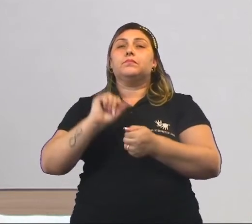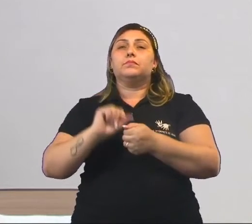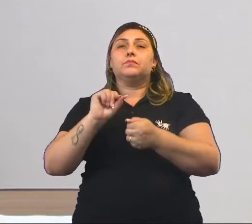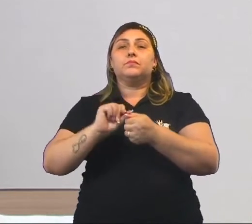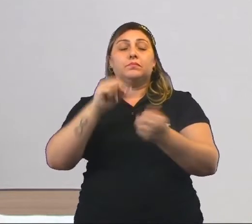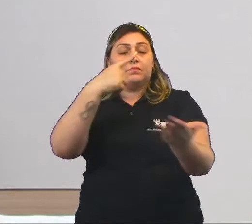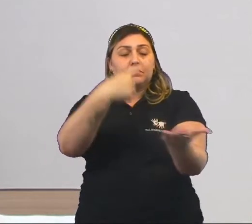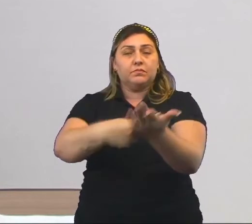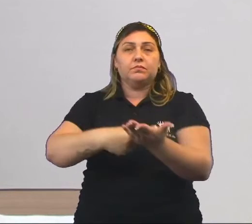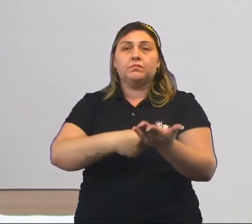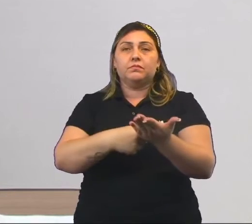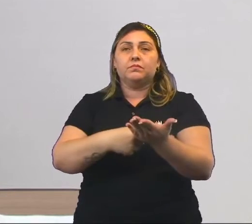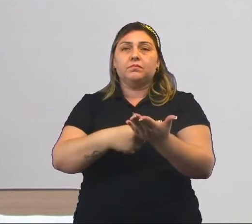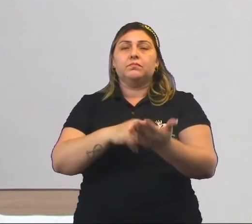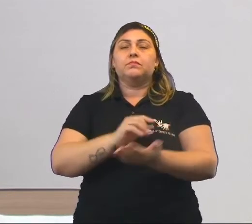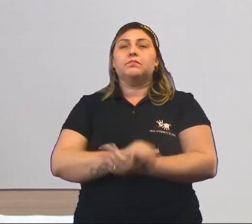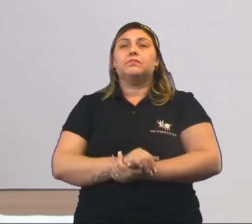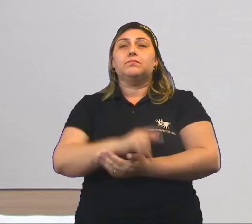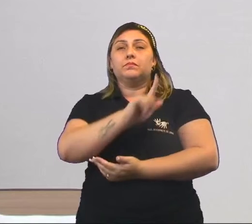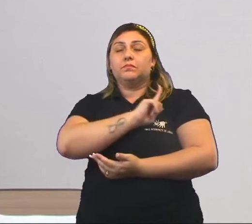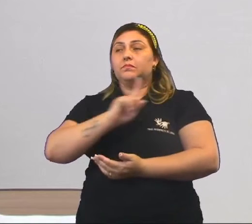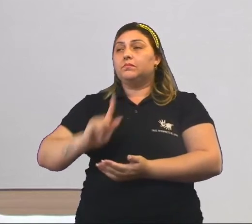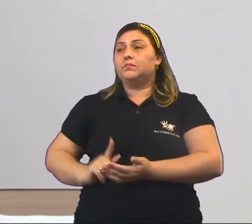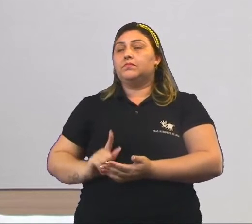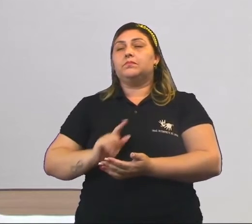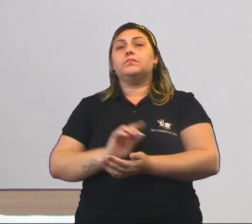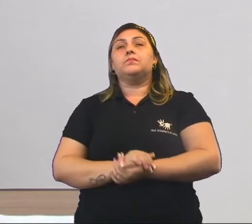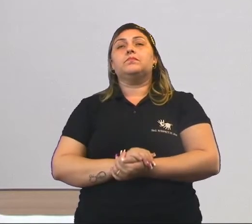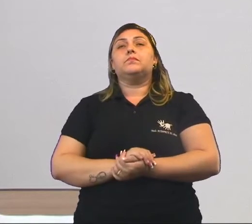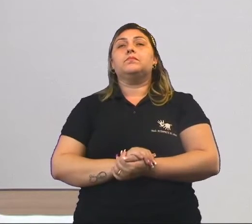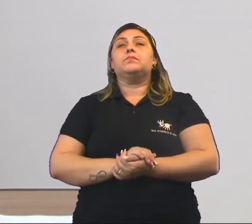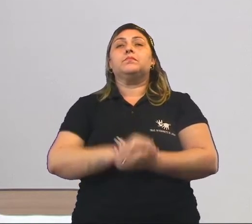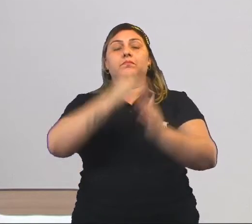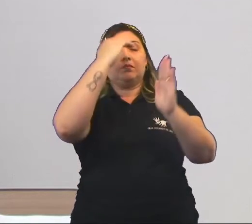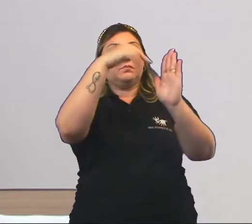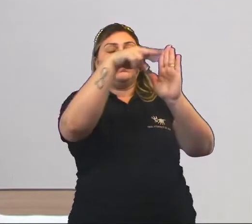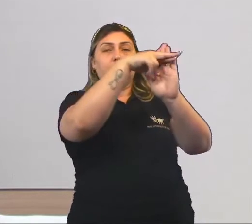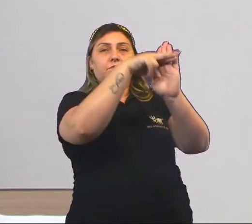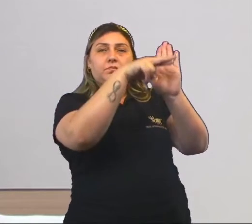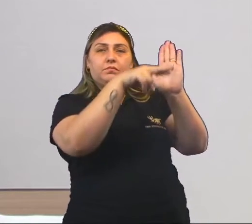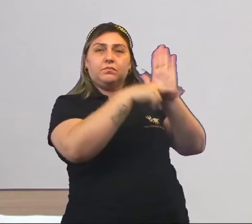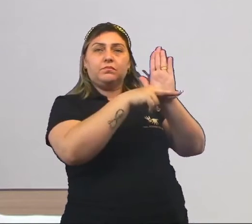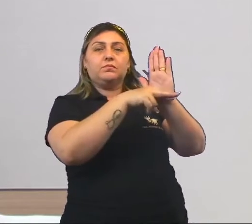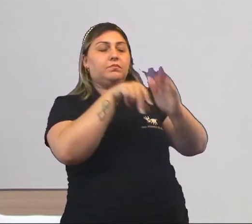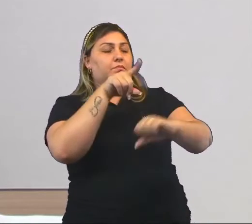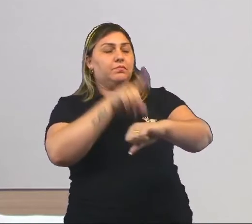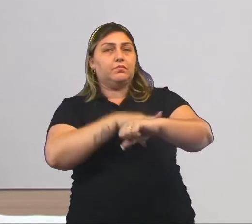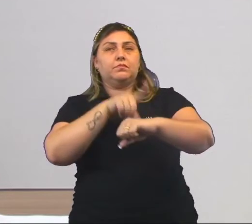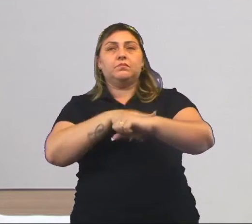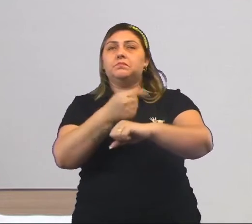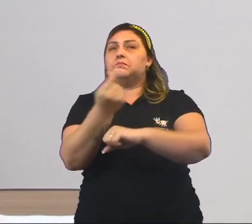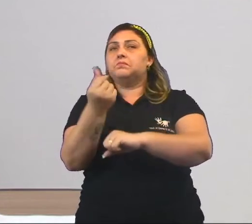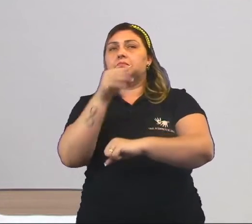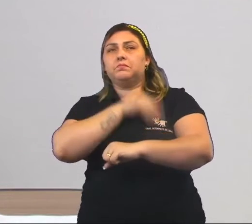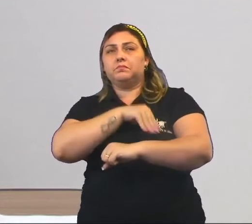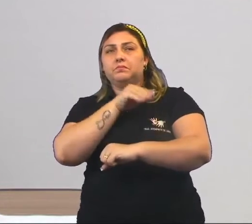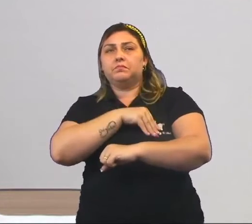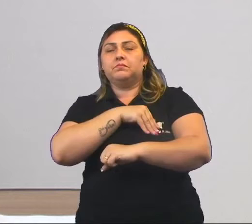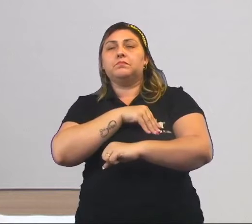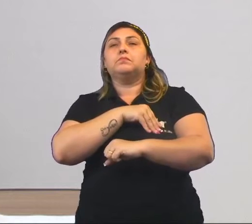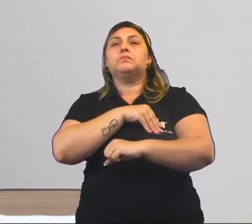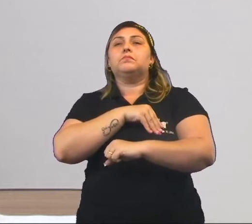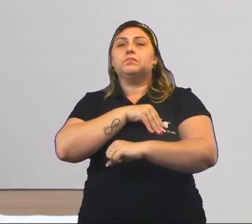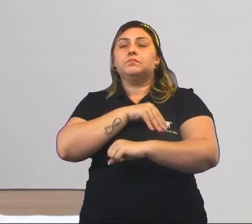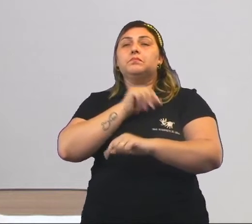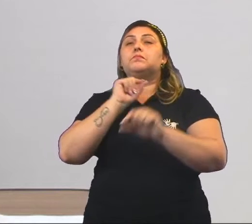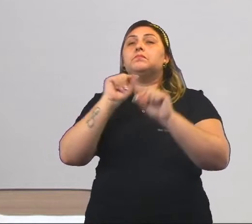um contrato, tá, com o governo, onde ele segue aquelas regras determinadas ali de horário, quanto vai receber e as funções